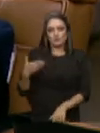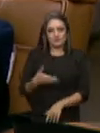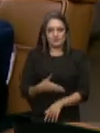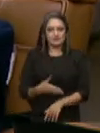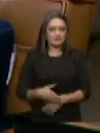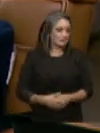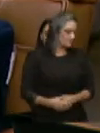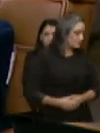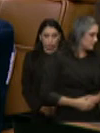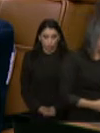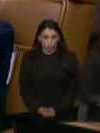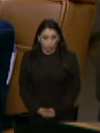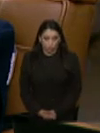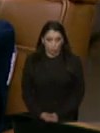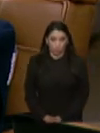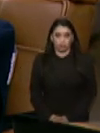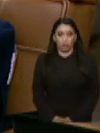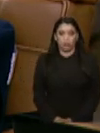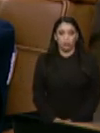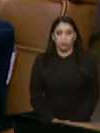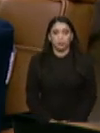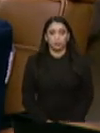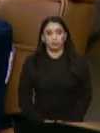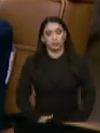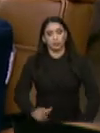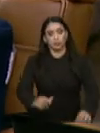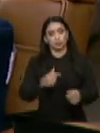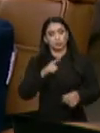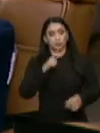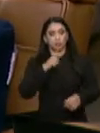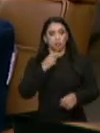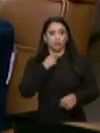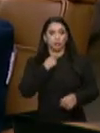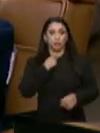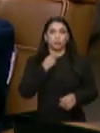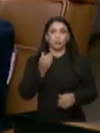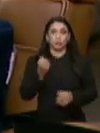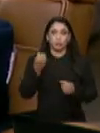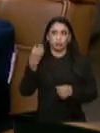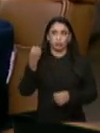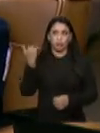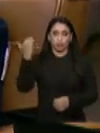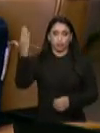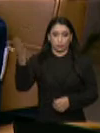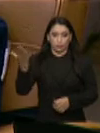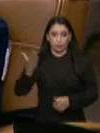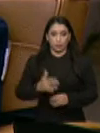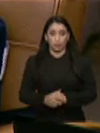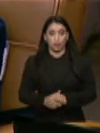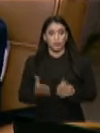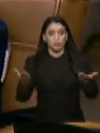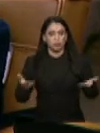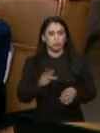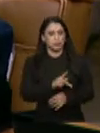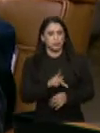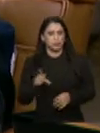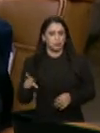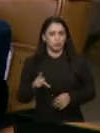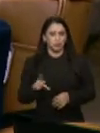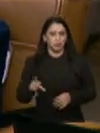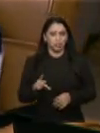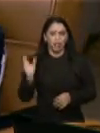estive num evento acadêmico no exterior. Senhor presidente, farei brevíssimas considerações de